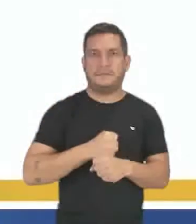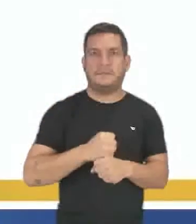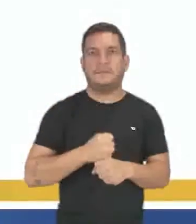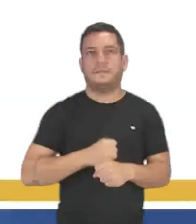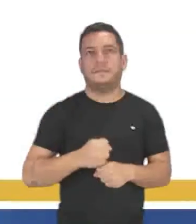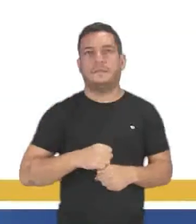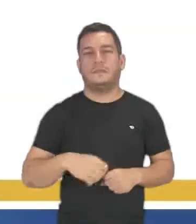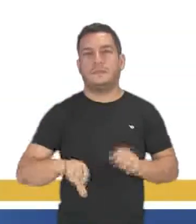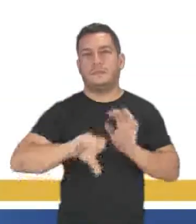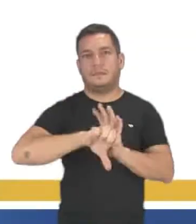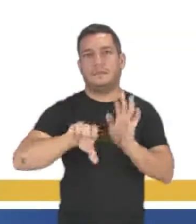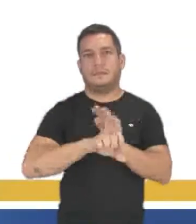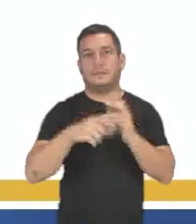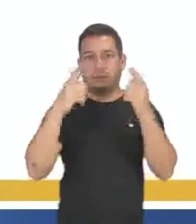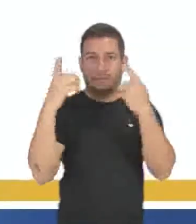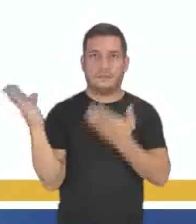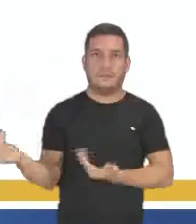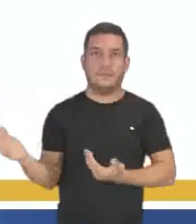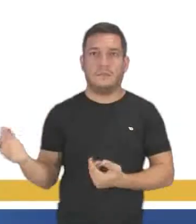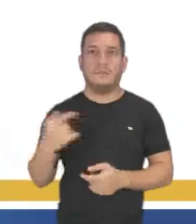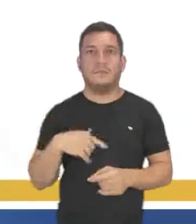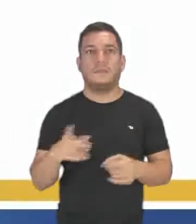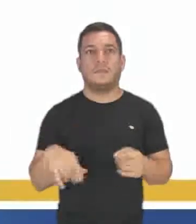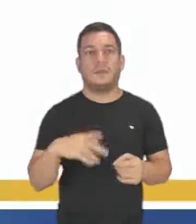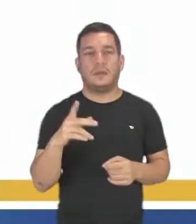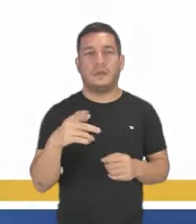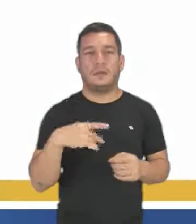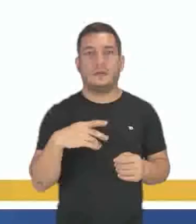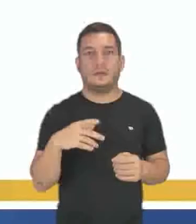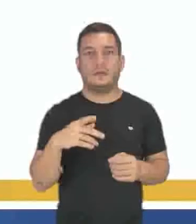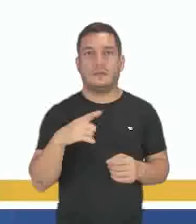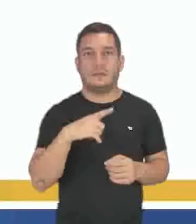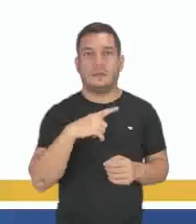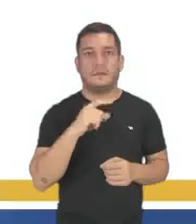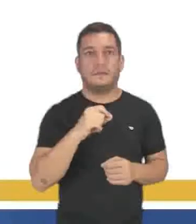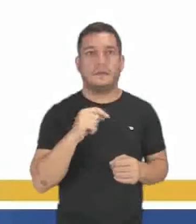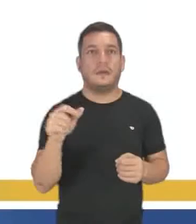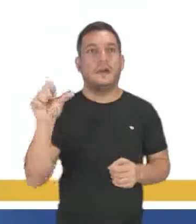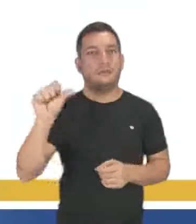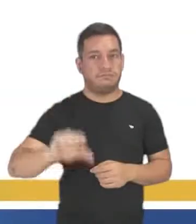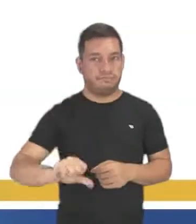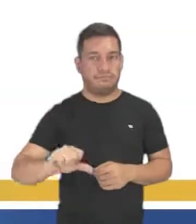a criminalidade juvenil interrompeu sua veloz